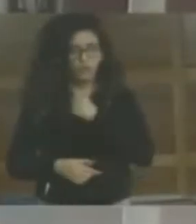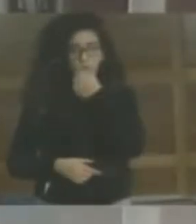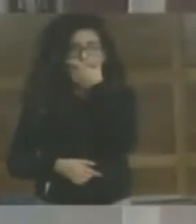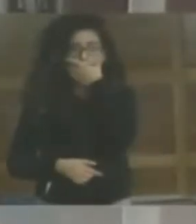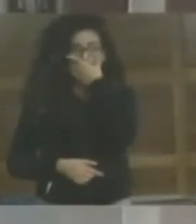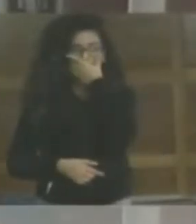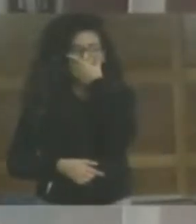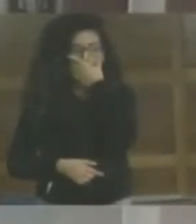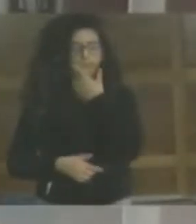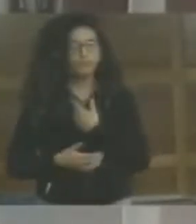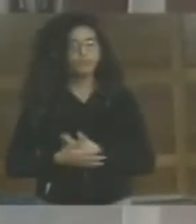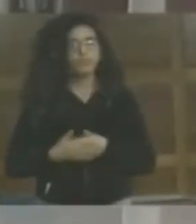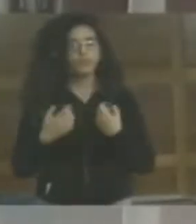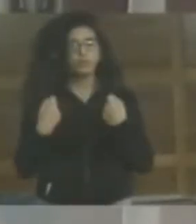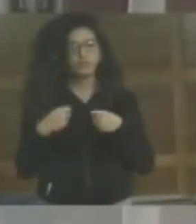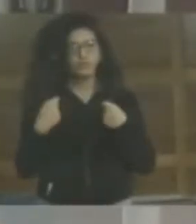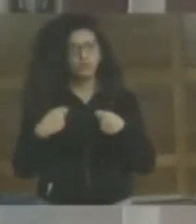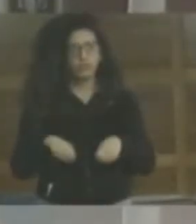interligar mais